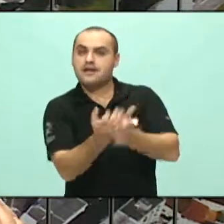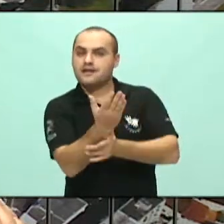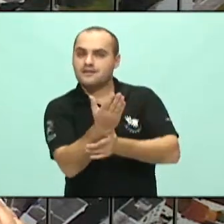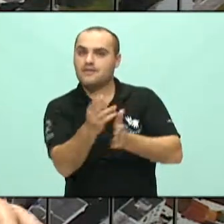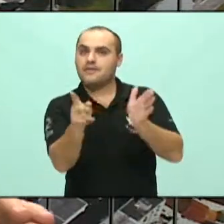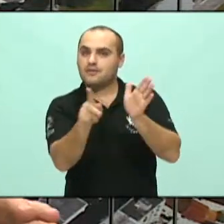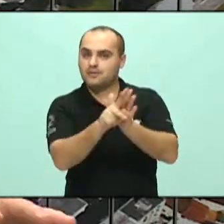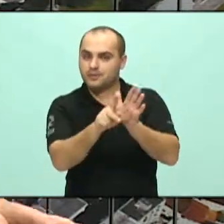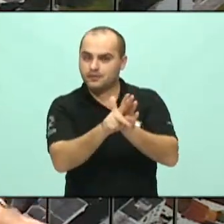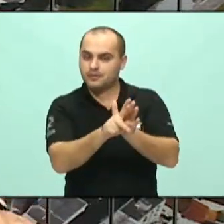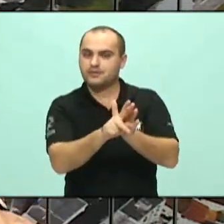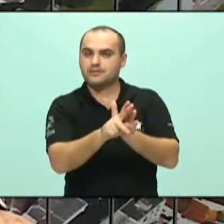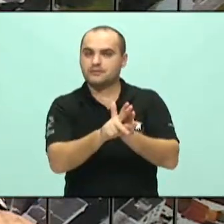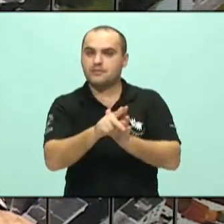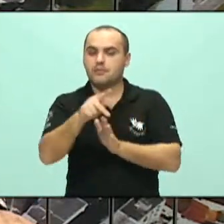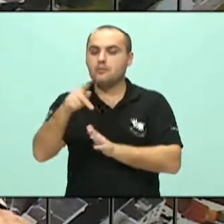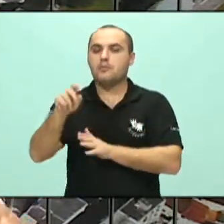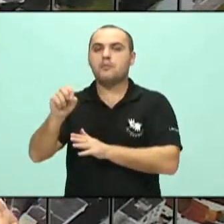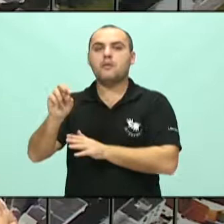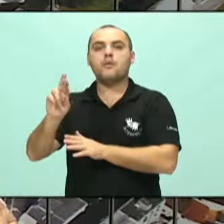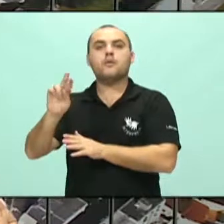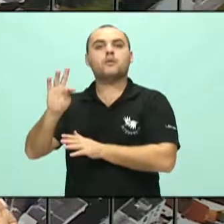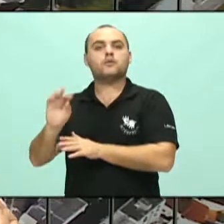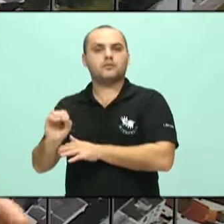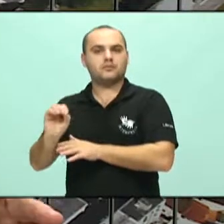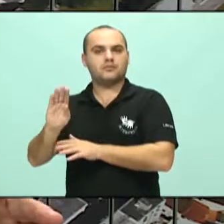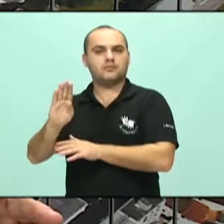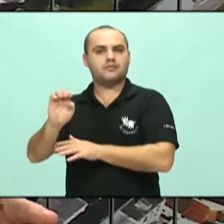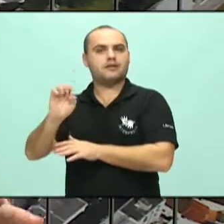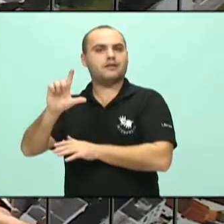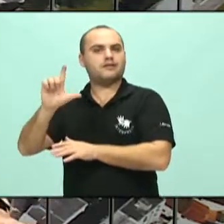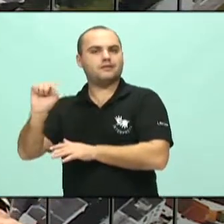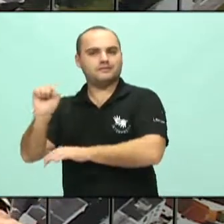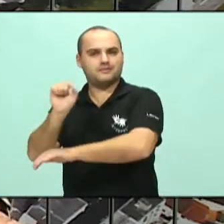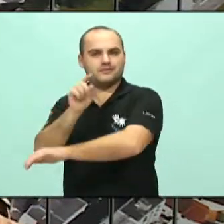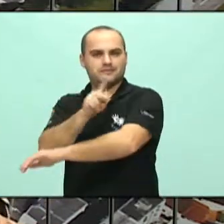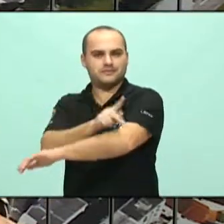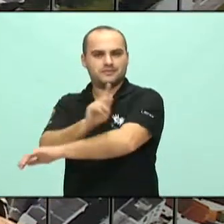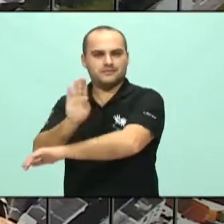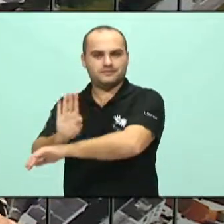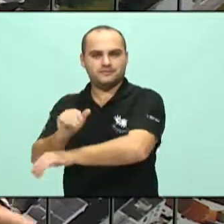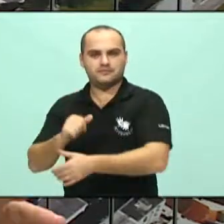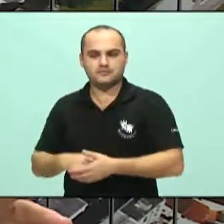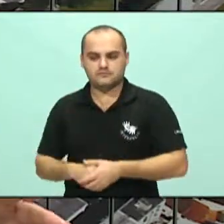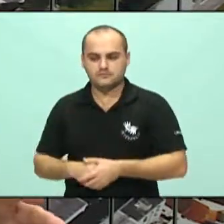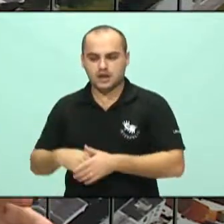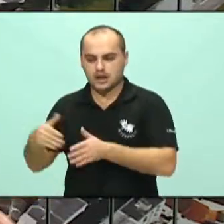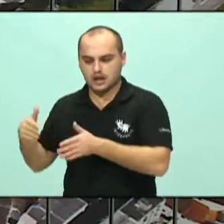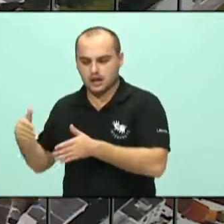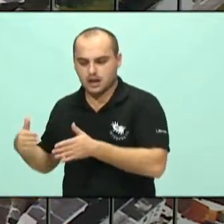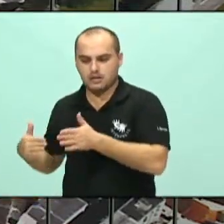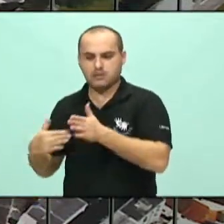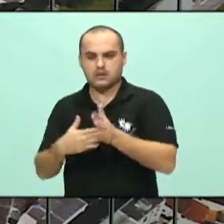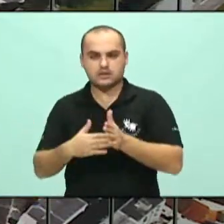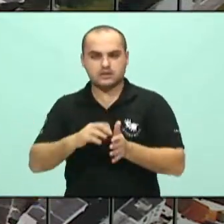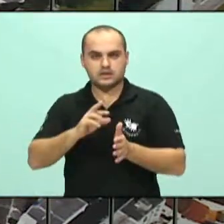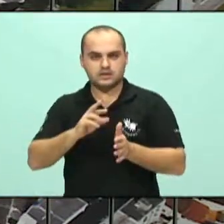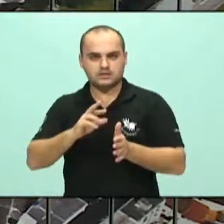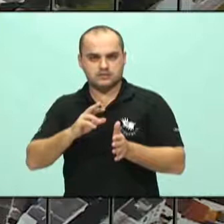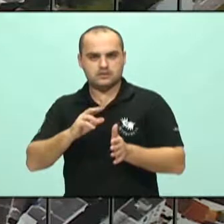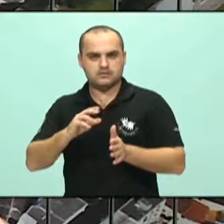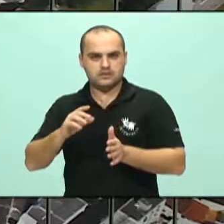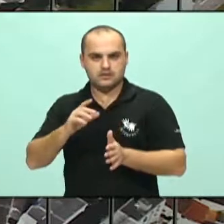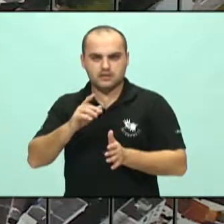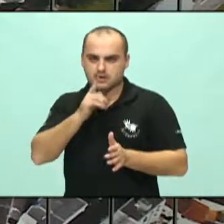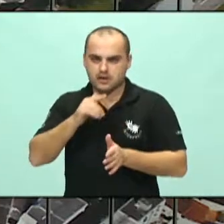de um município de Porto Belo. E o limite, então, passou a ser o rio Itajaí-Açu. E aí, então, Itajaí passou